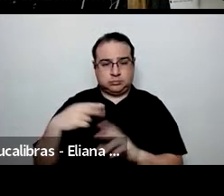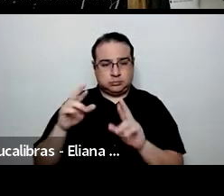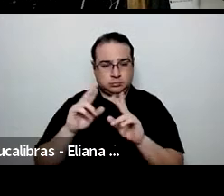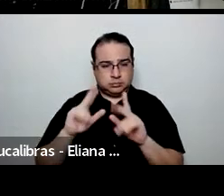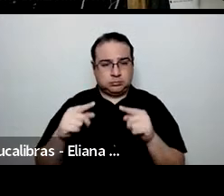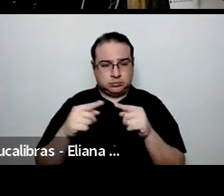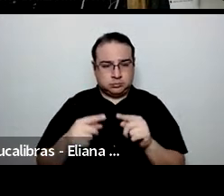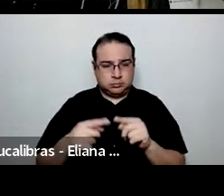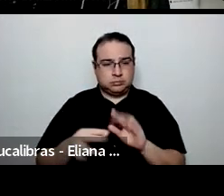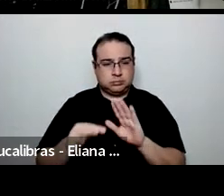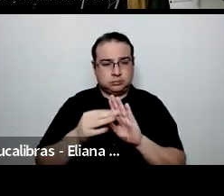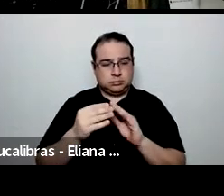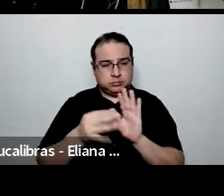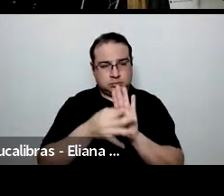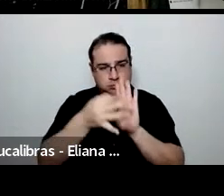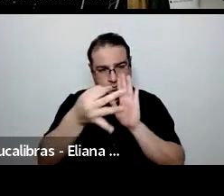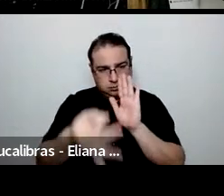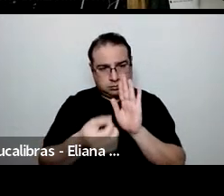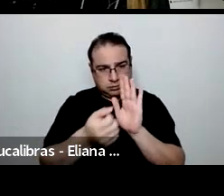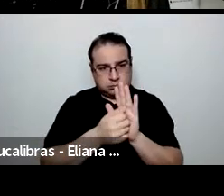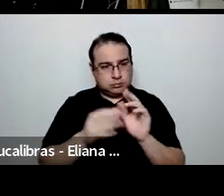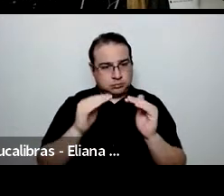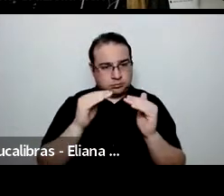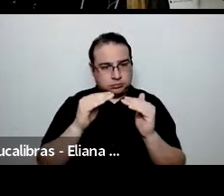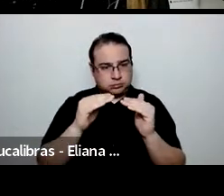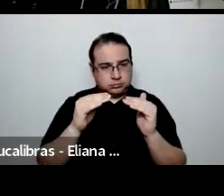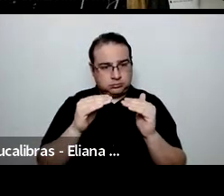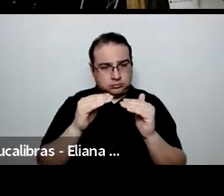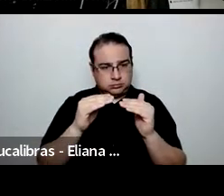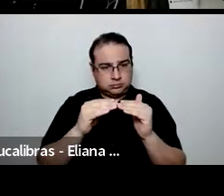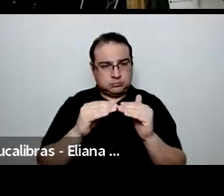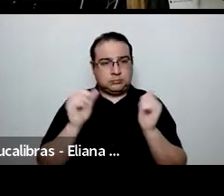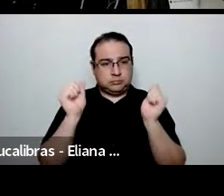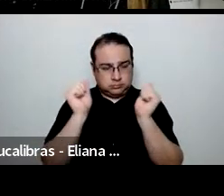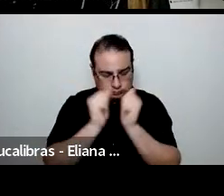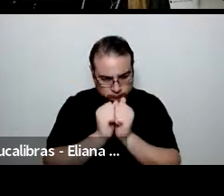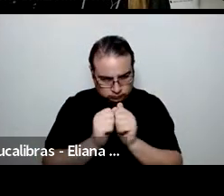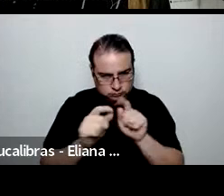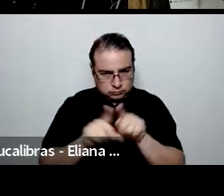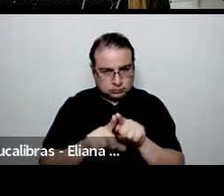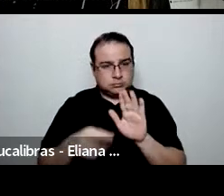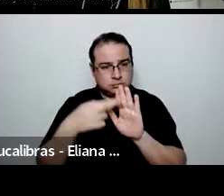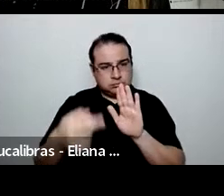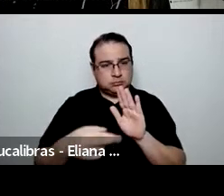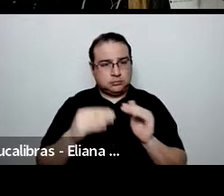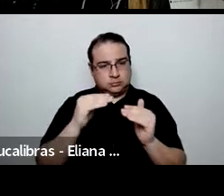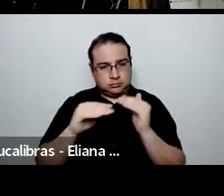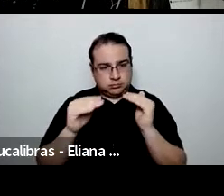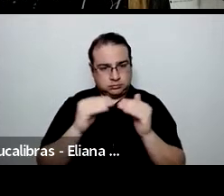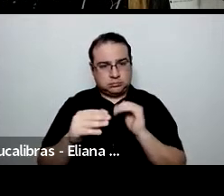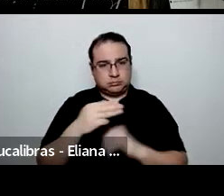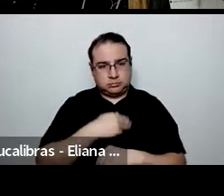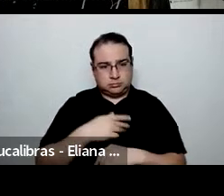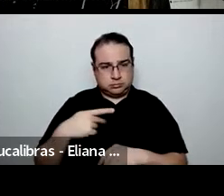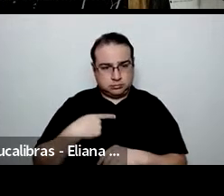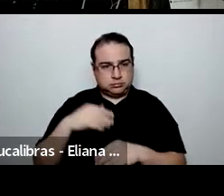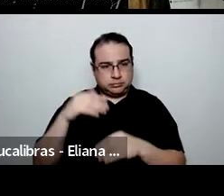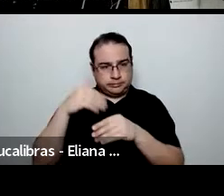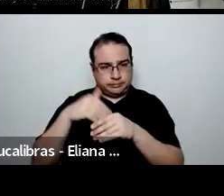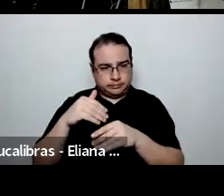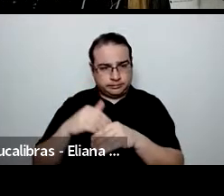do voto do parecer dissonância com o parecer foi aliás nos termos do voto do relator em dissonância com o parecer do Ministério Público